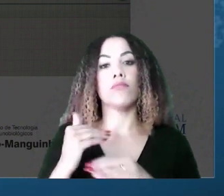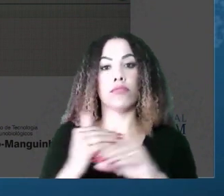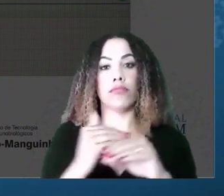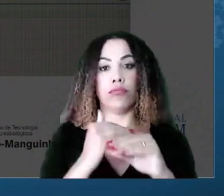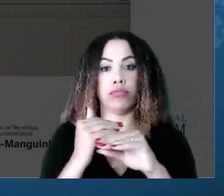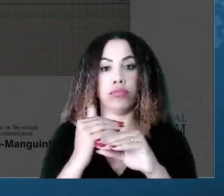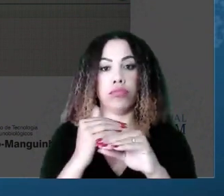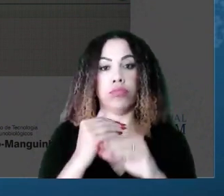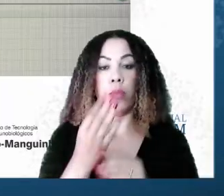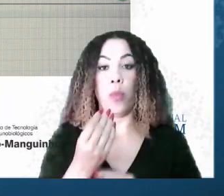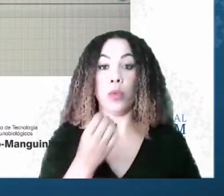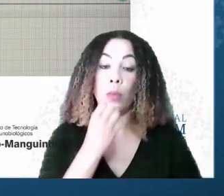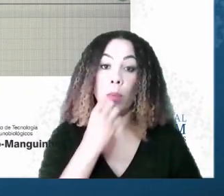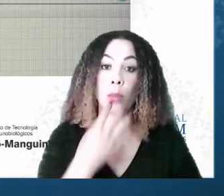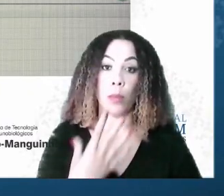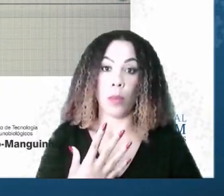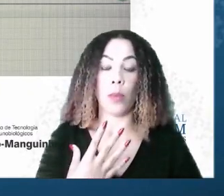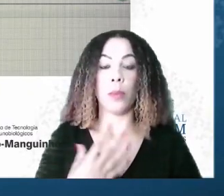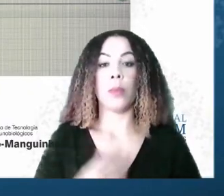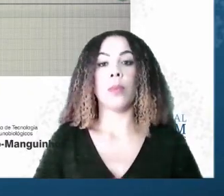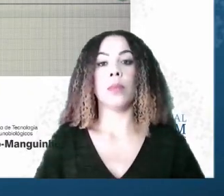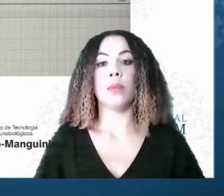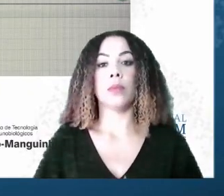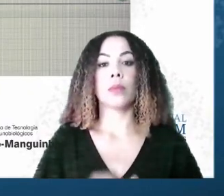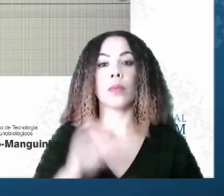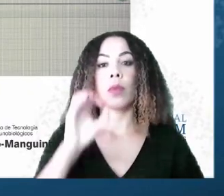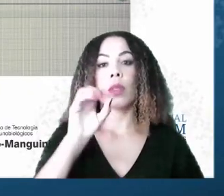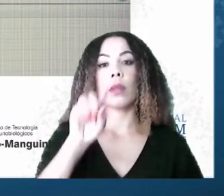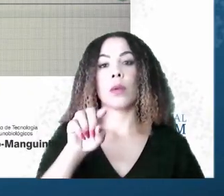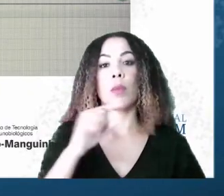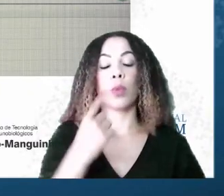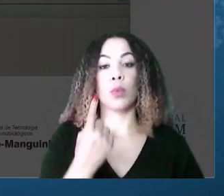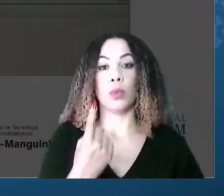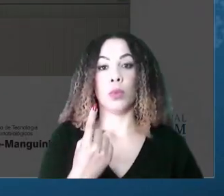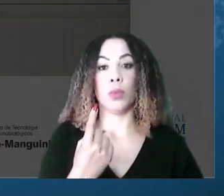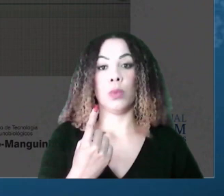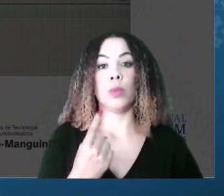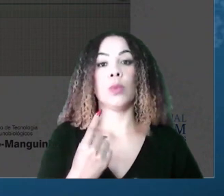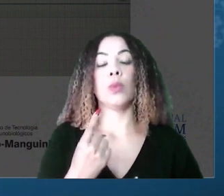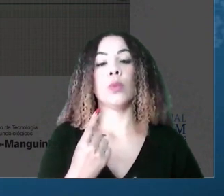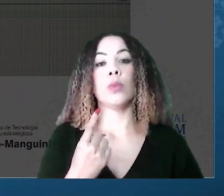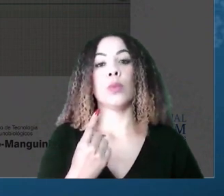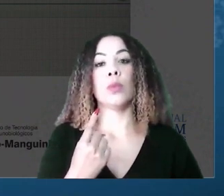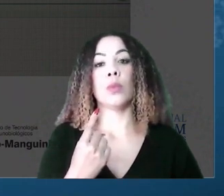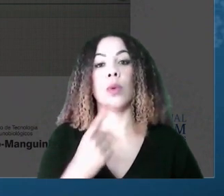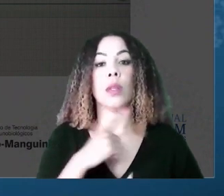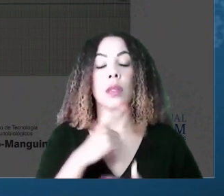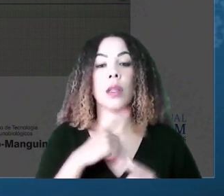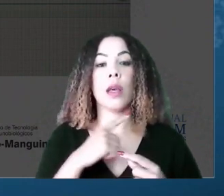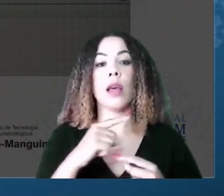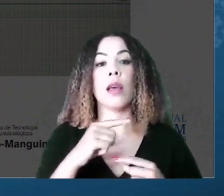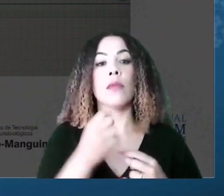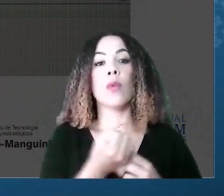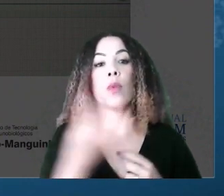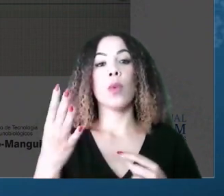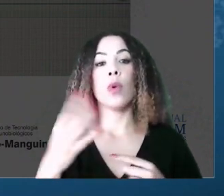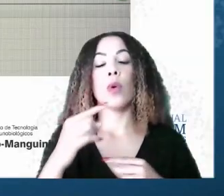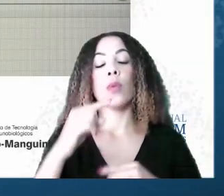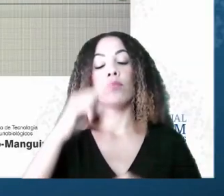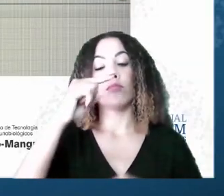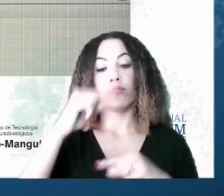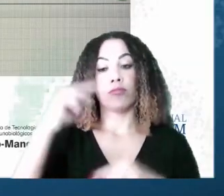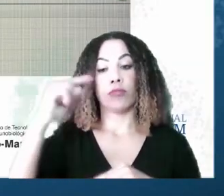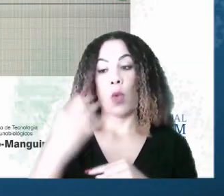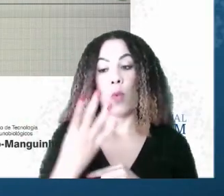bastante satisfatória, de 0,1, com um tamanho de lote de 4 litros, o que